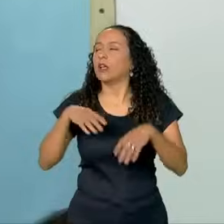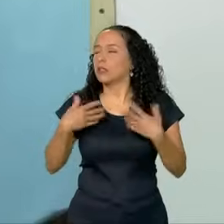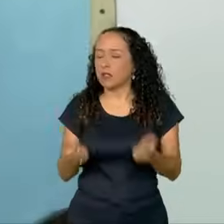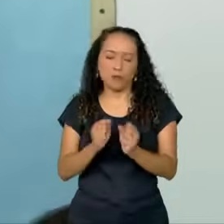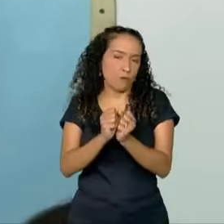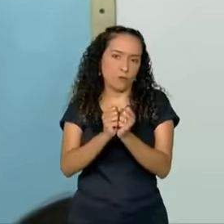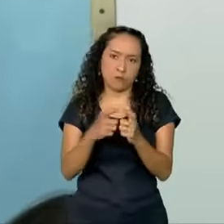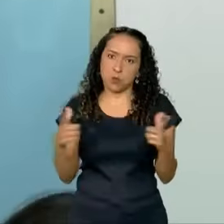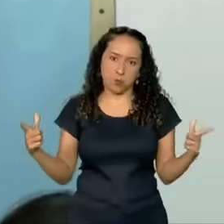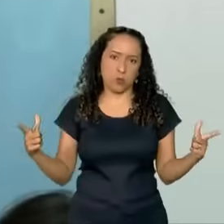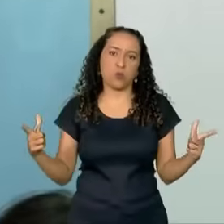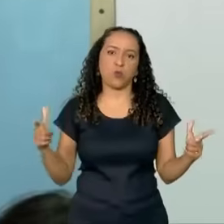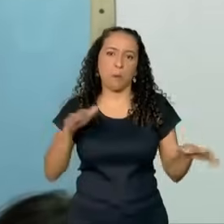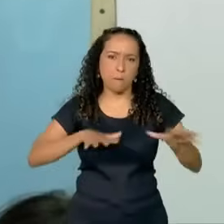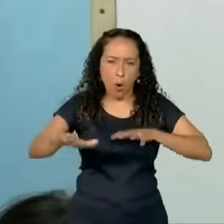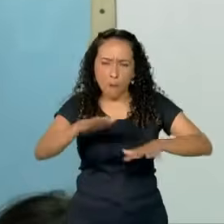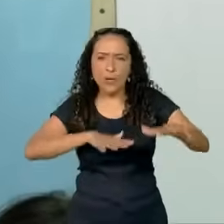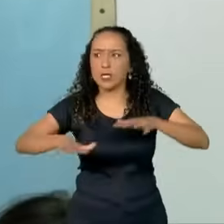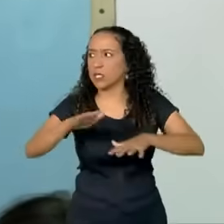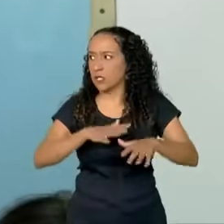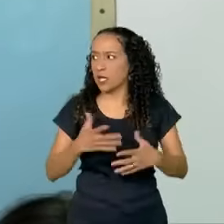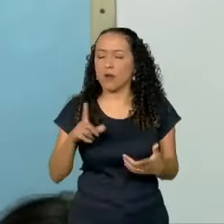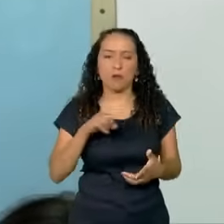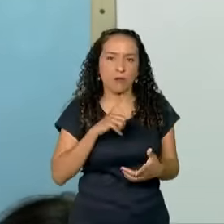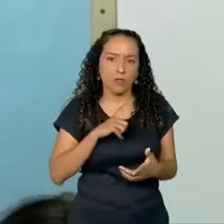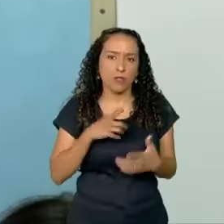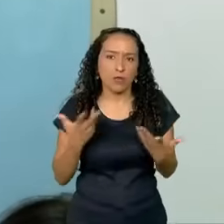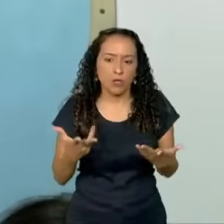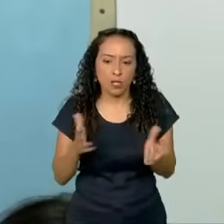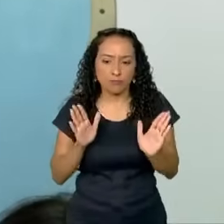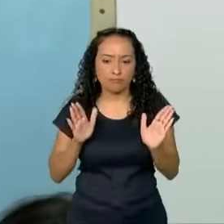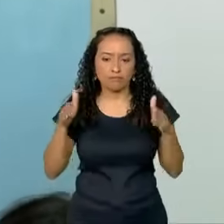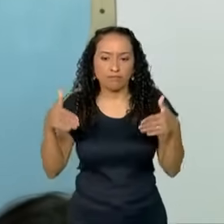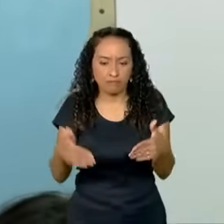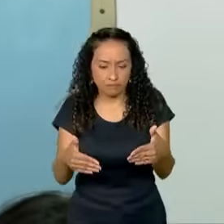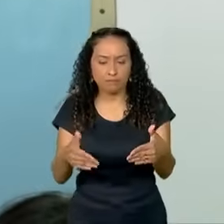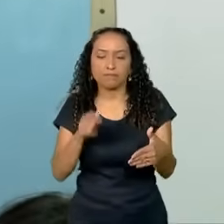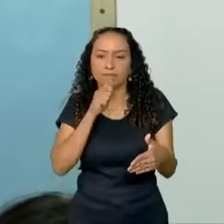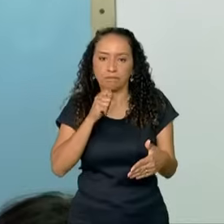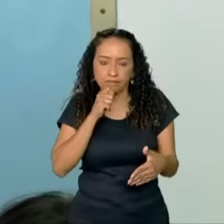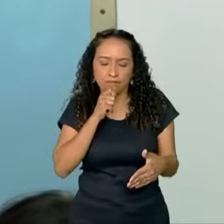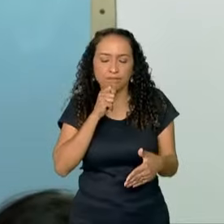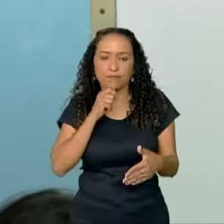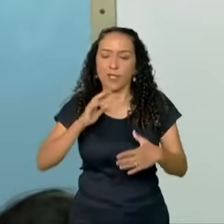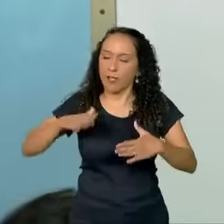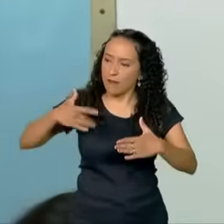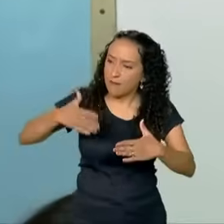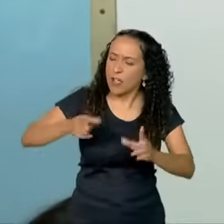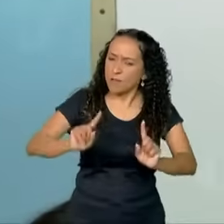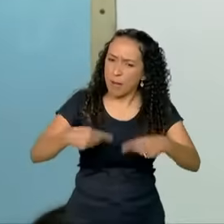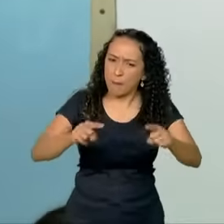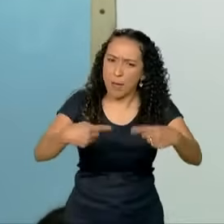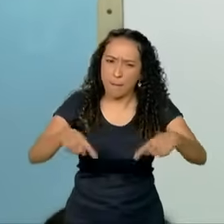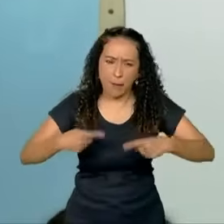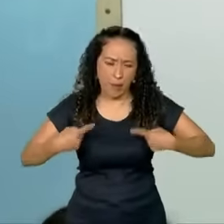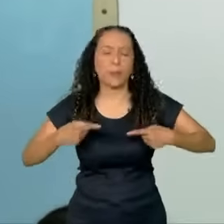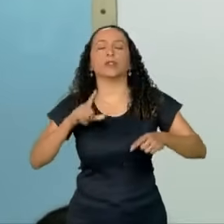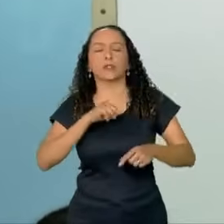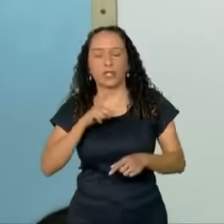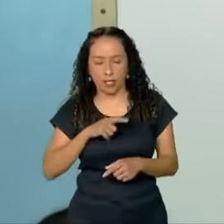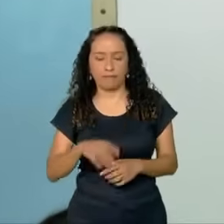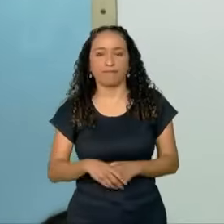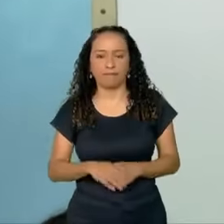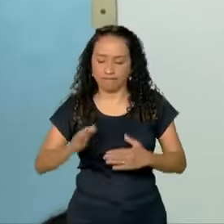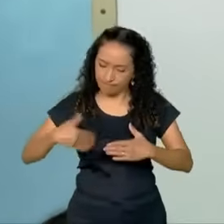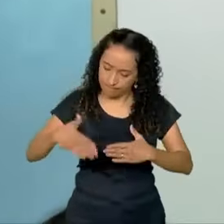gigantismo acontecendo de mobilização, mas a gente ainda tem muitos desafios pela frente.